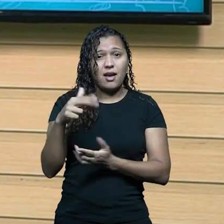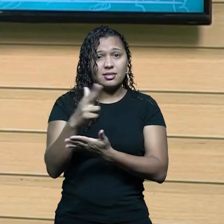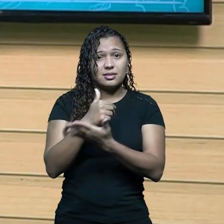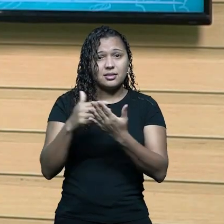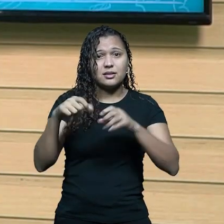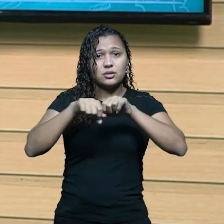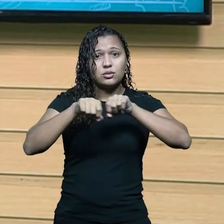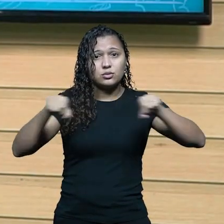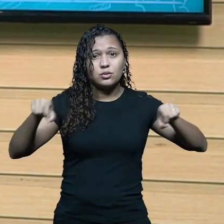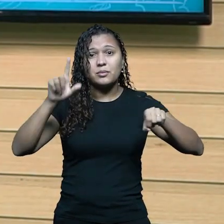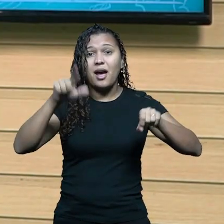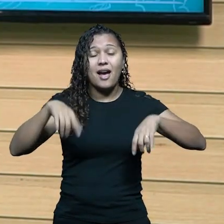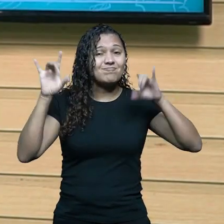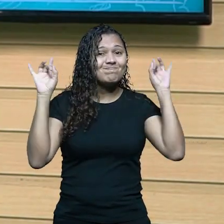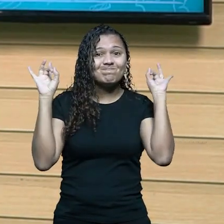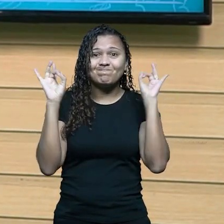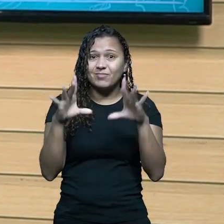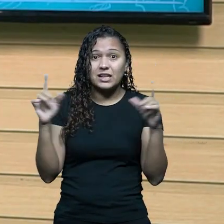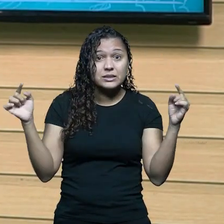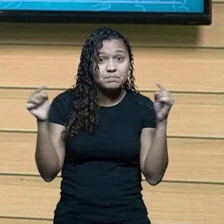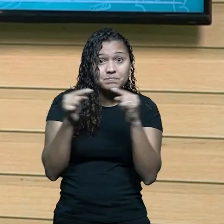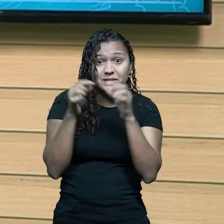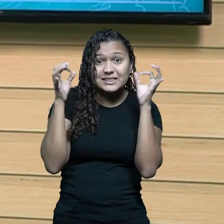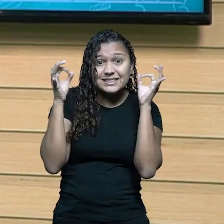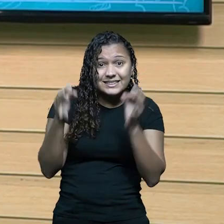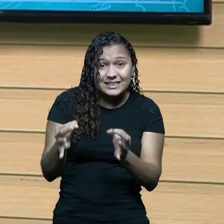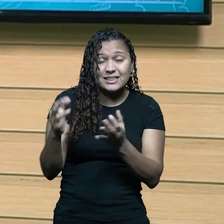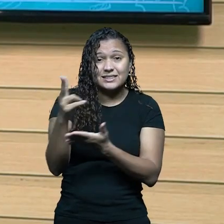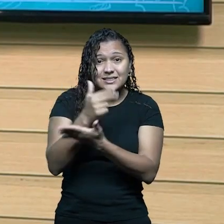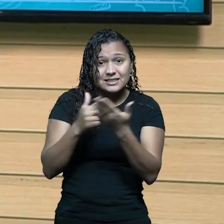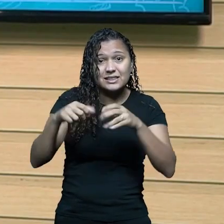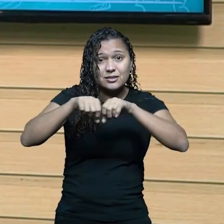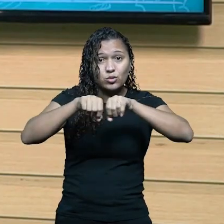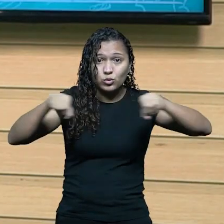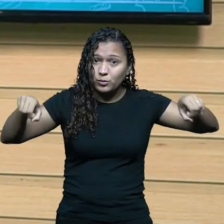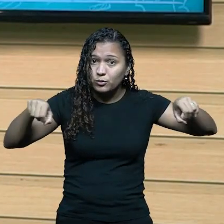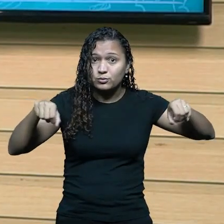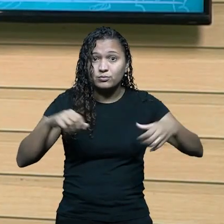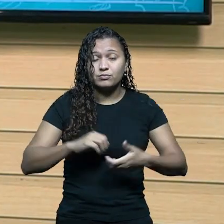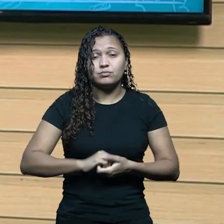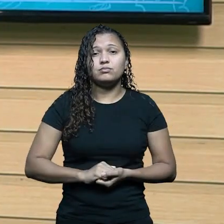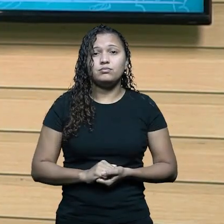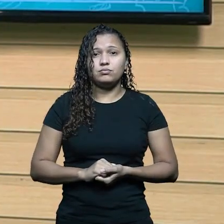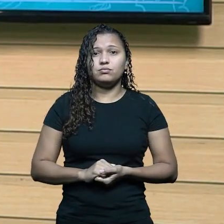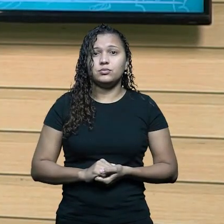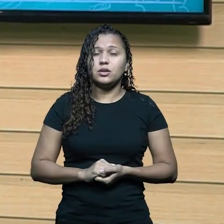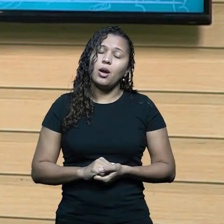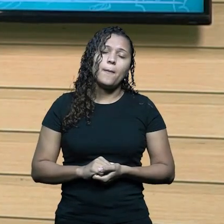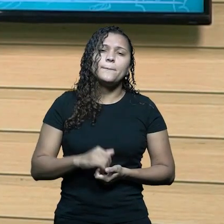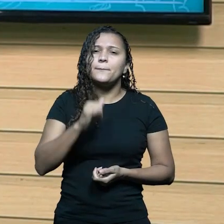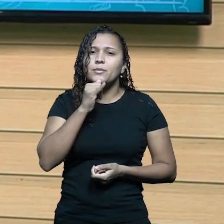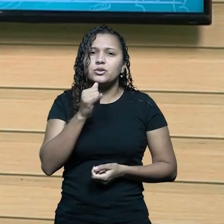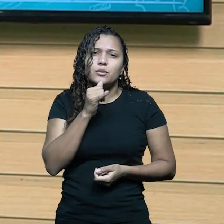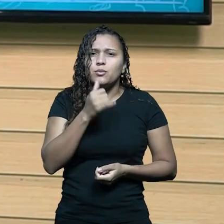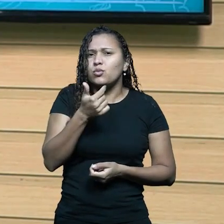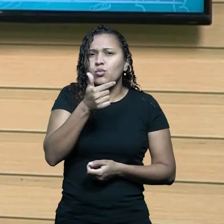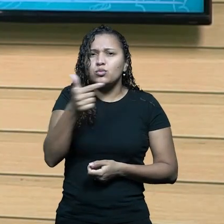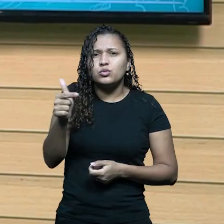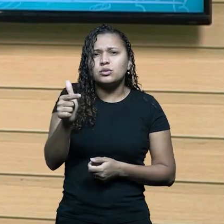desenho de tubulação é específico para desenho de tubulações. Ele não vai